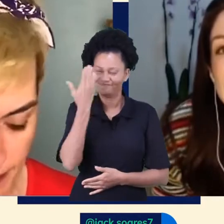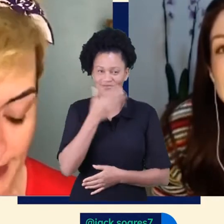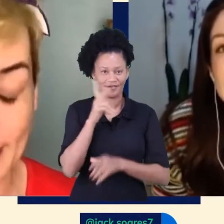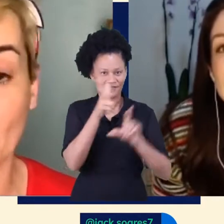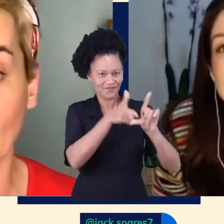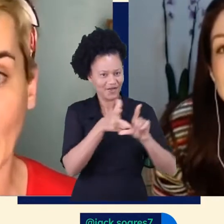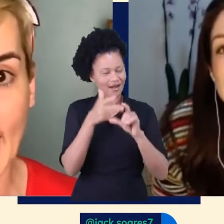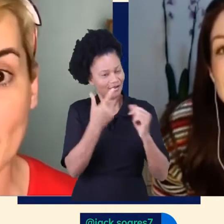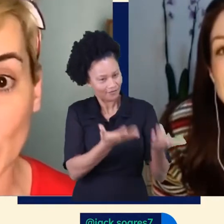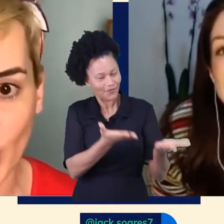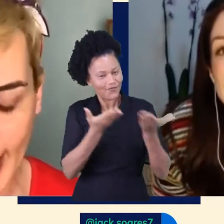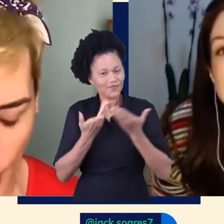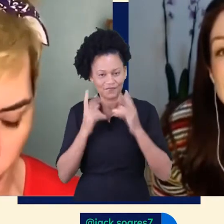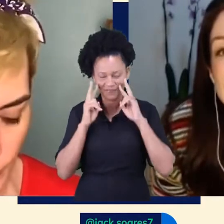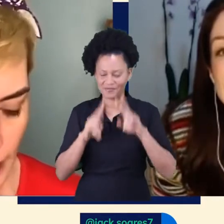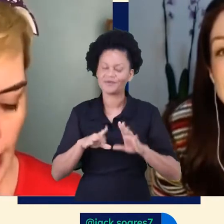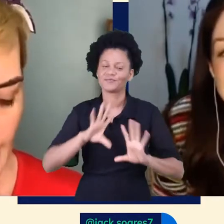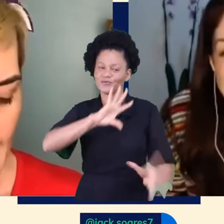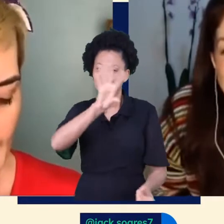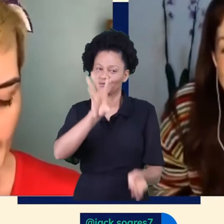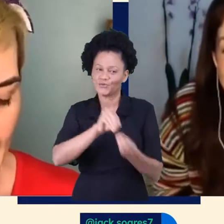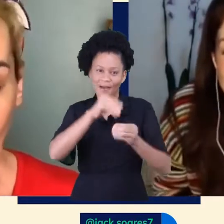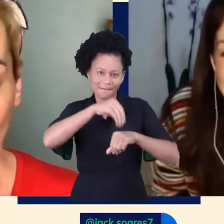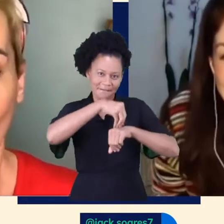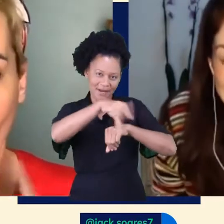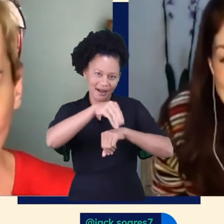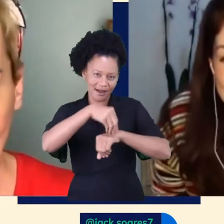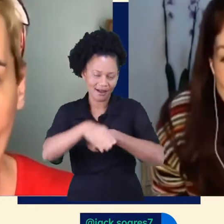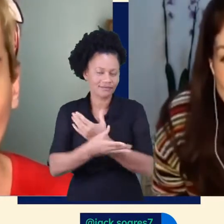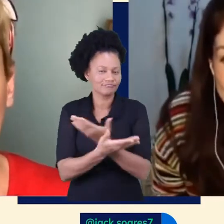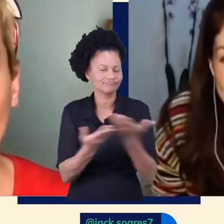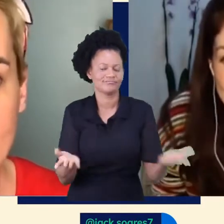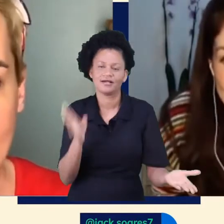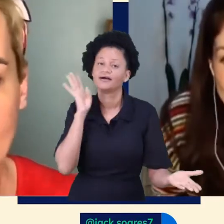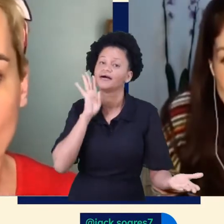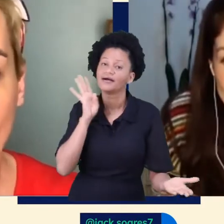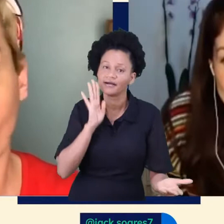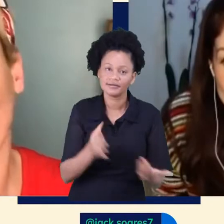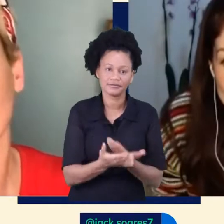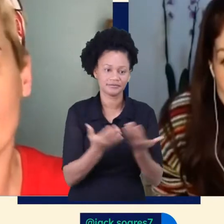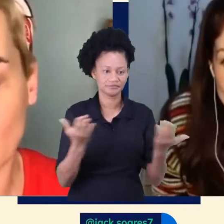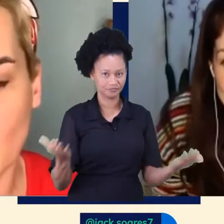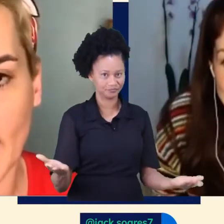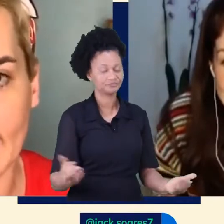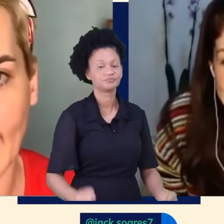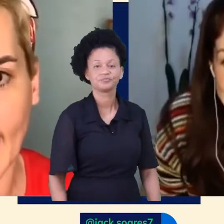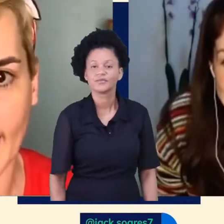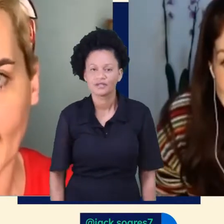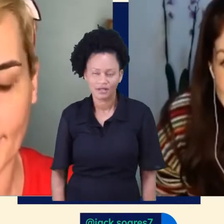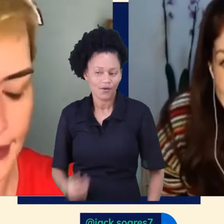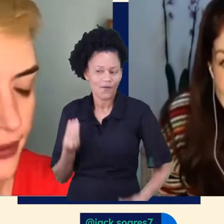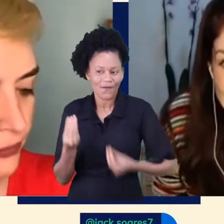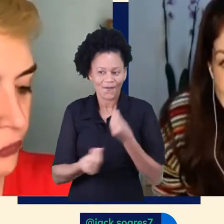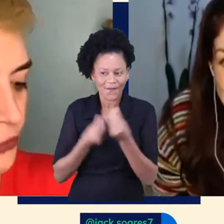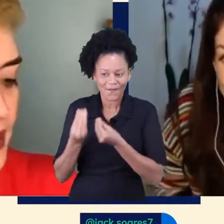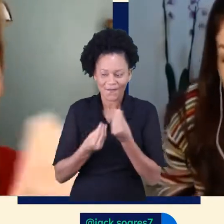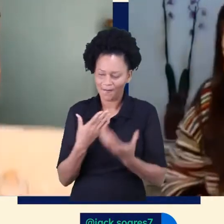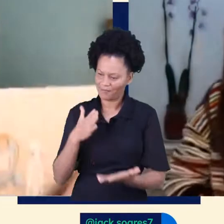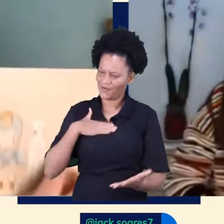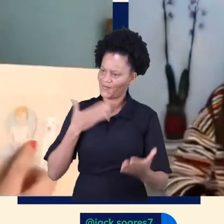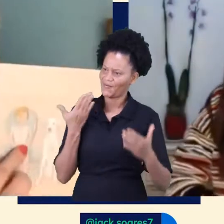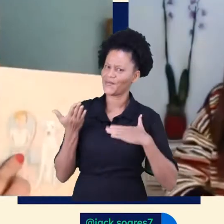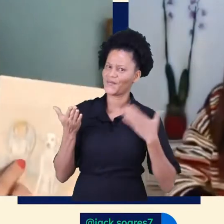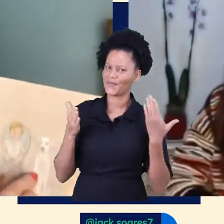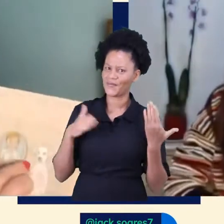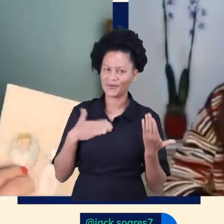spoiler aqui, porque é muito legal a maneira como você pode se surpreender e no